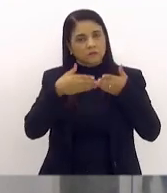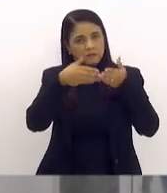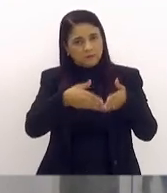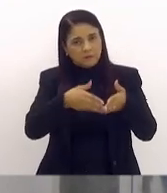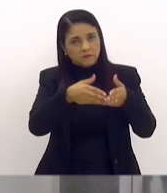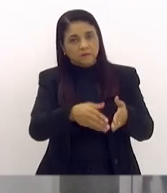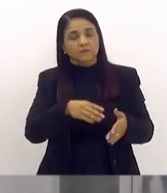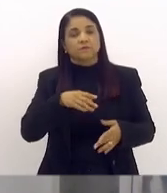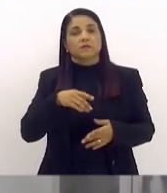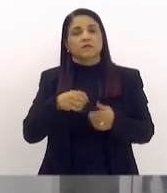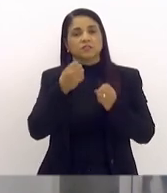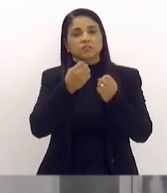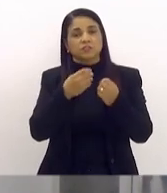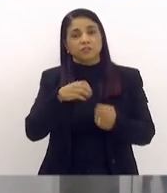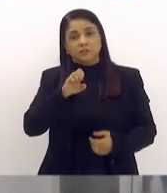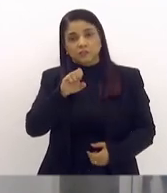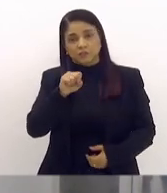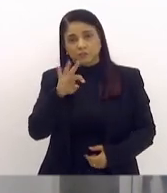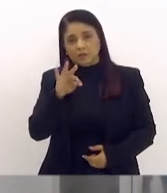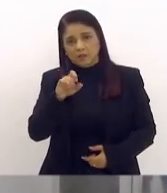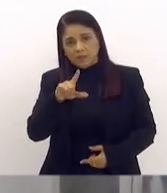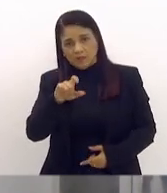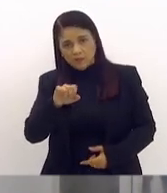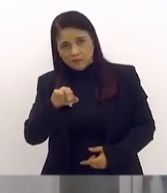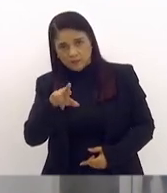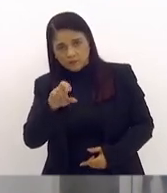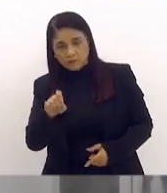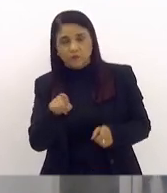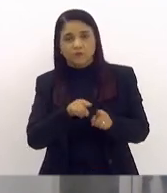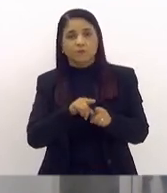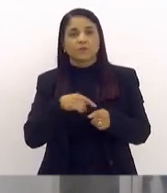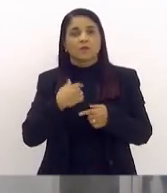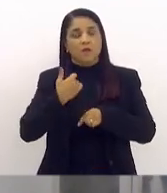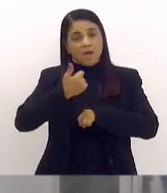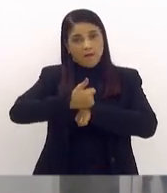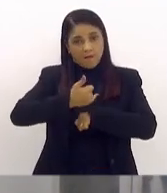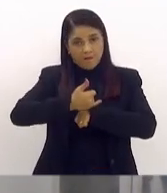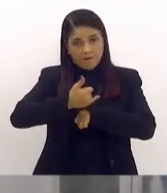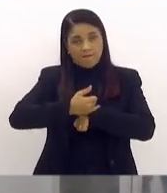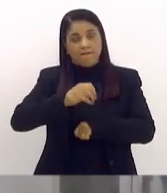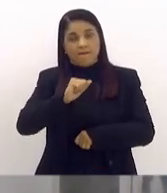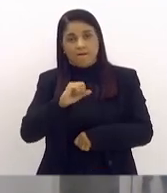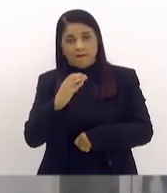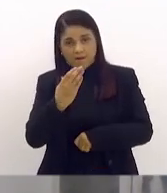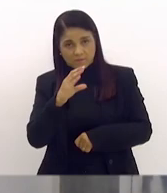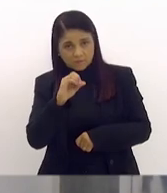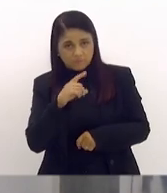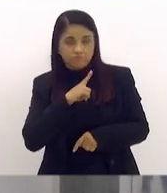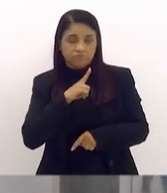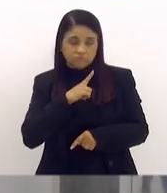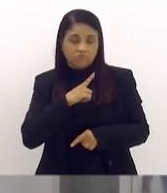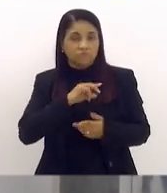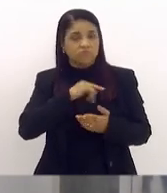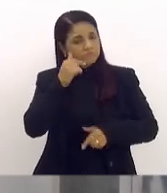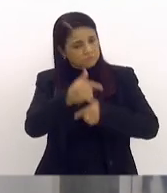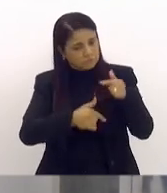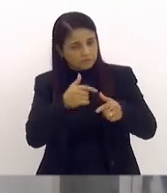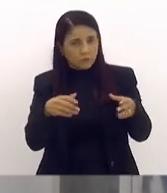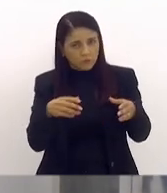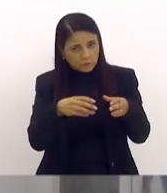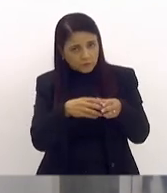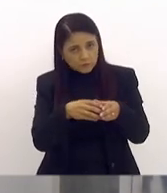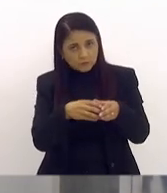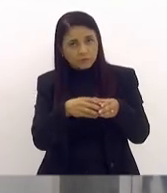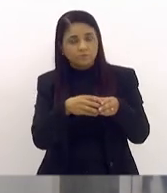refinaria nós temos produção do aço Então essa os trabalhos desta comissão Eles